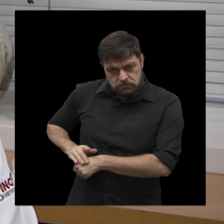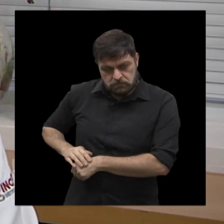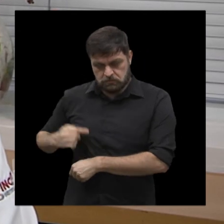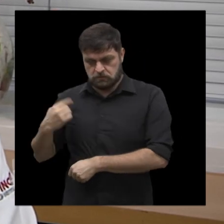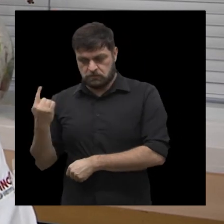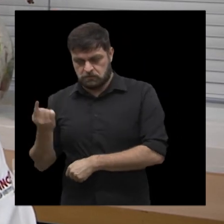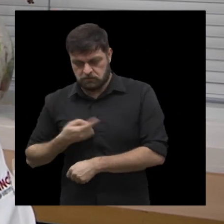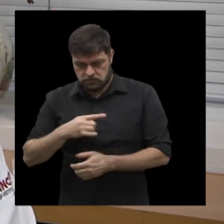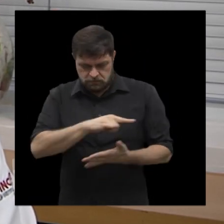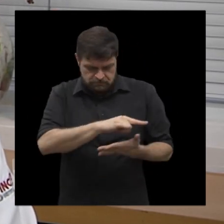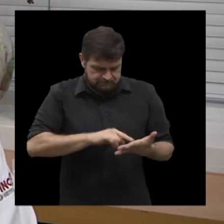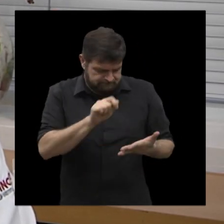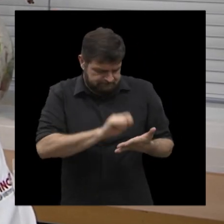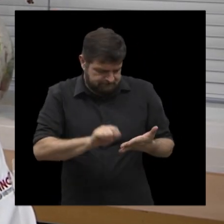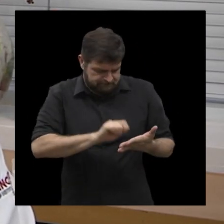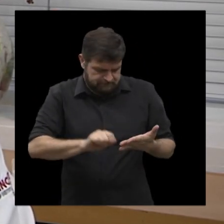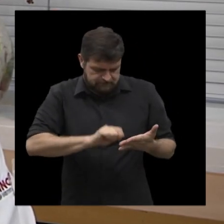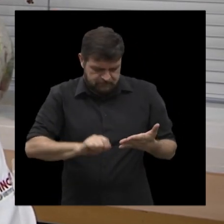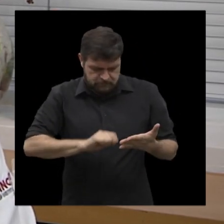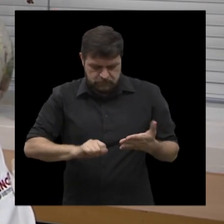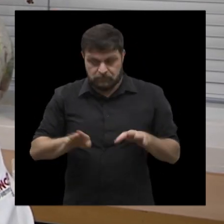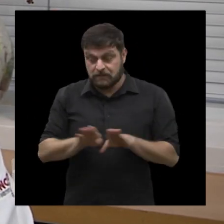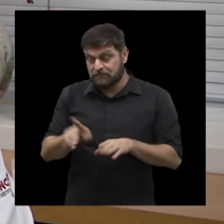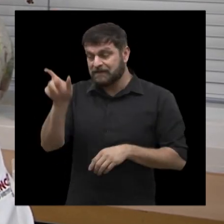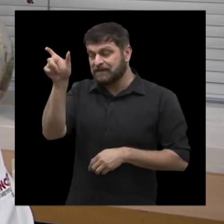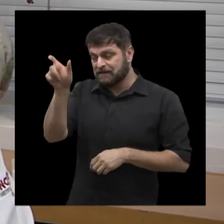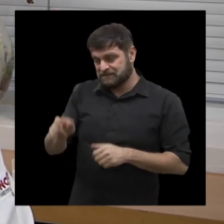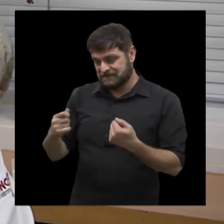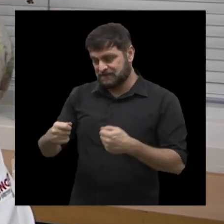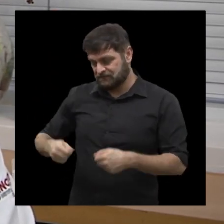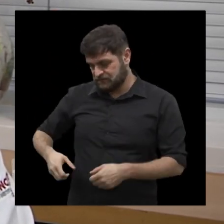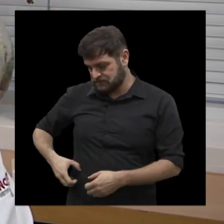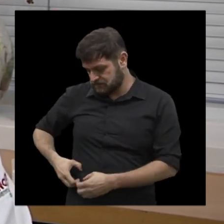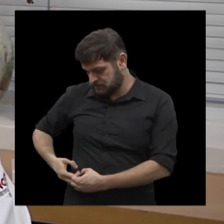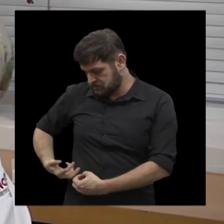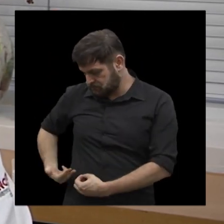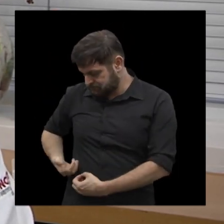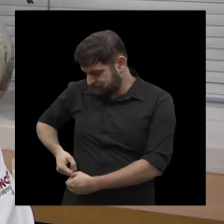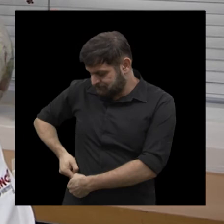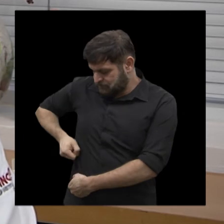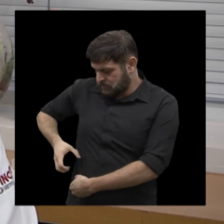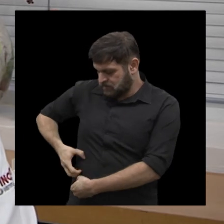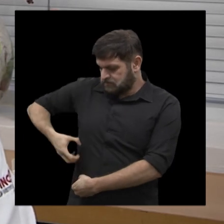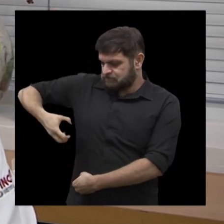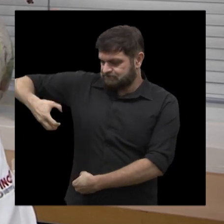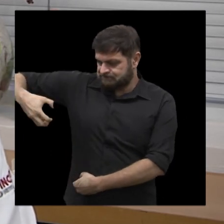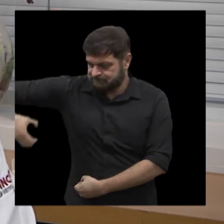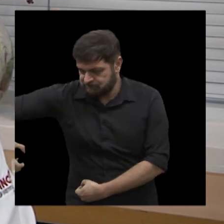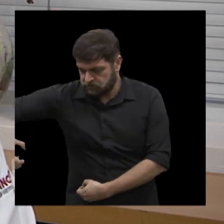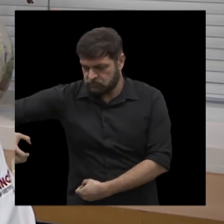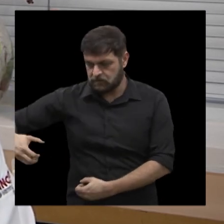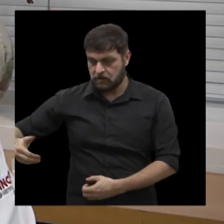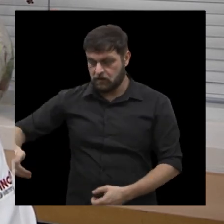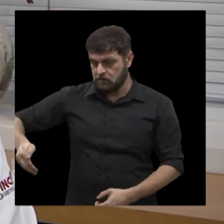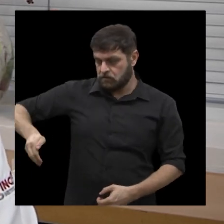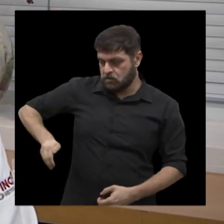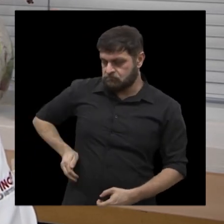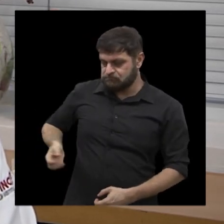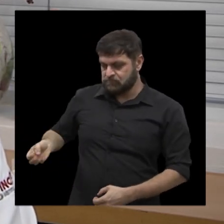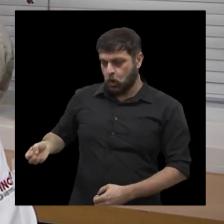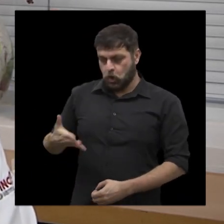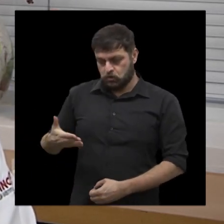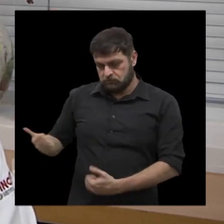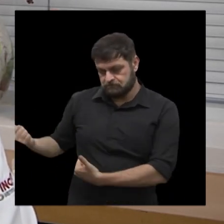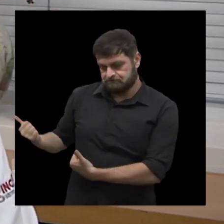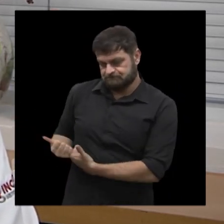os encaminhamentos também para transplante, né, para as consultas pré-transplantes. Nós também mediamos